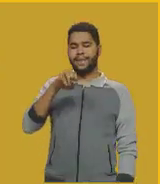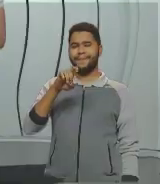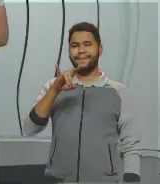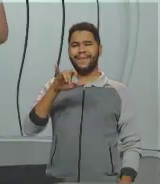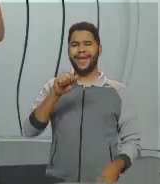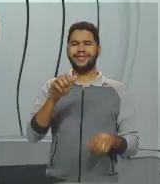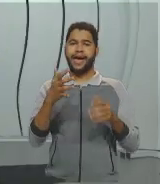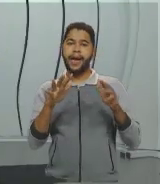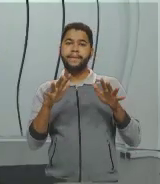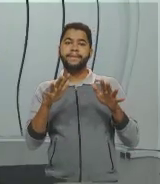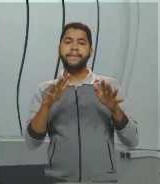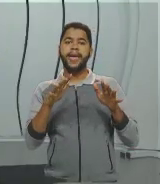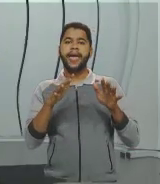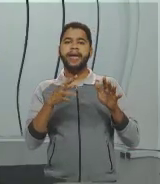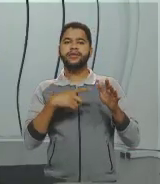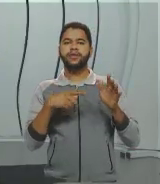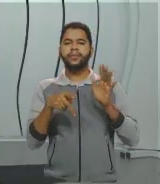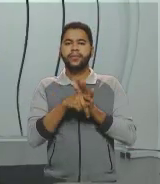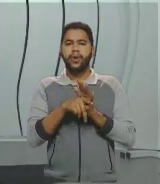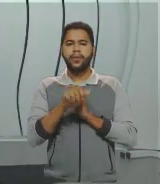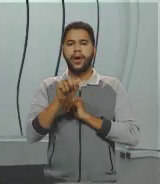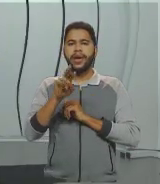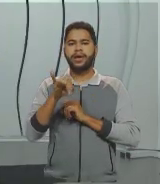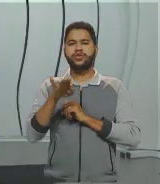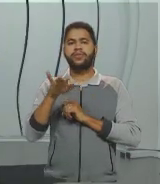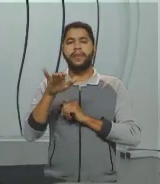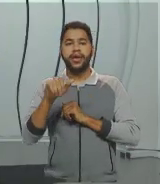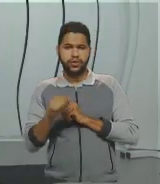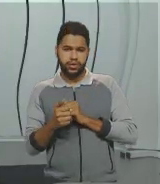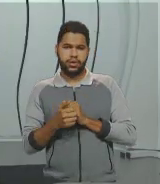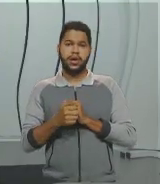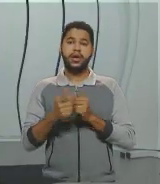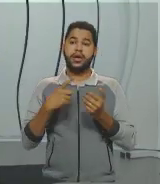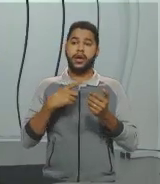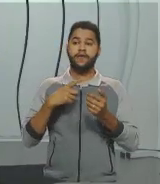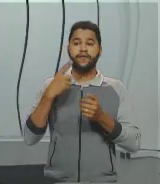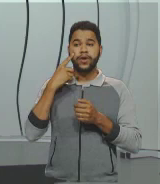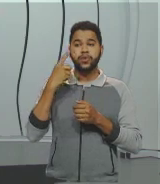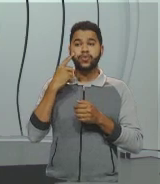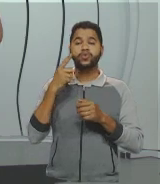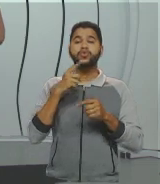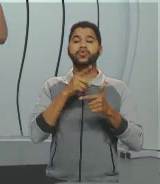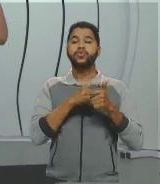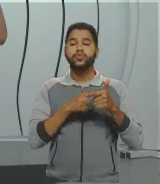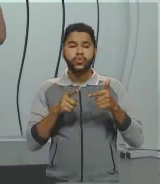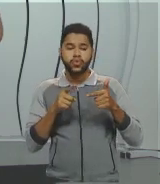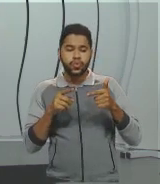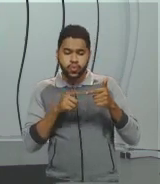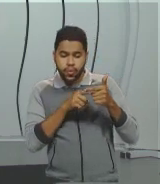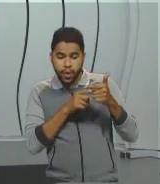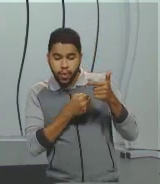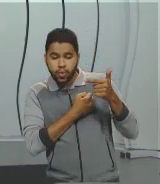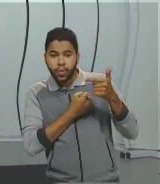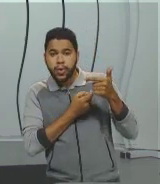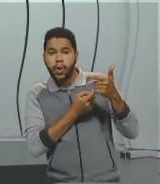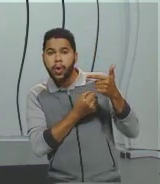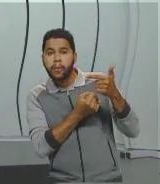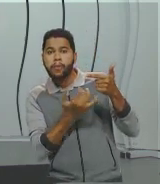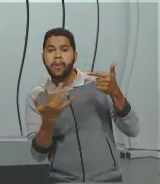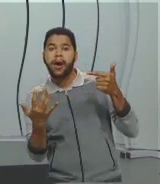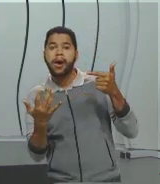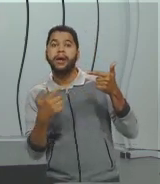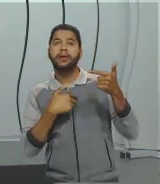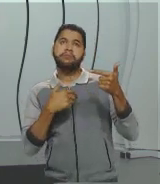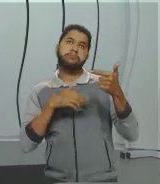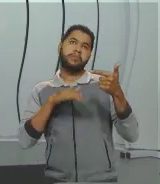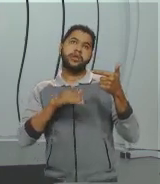resistência equivalente vai ser o valor da resistência dividido pelo número de resistores. Então, vamos supor que eu tenha 100 resistores